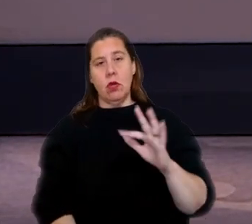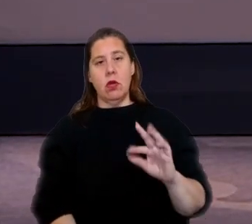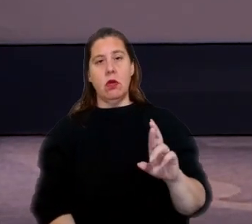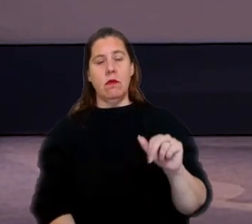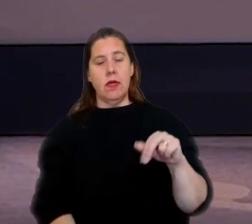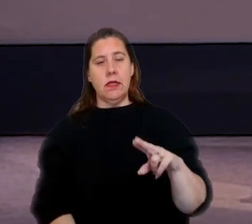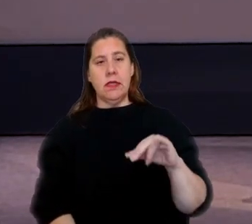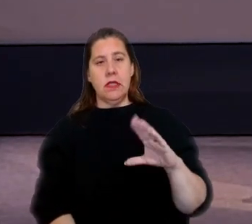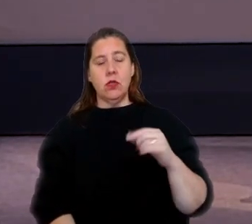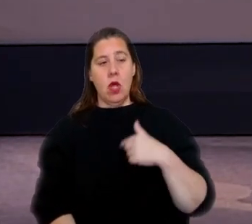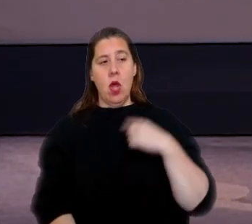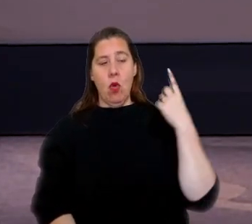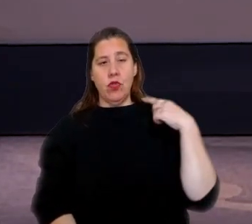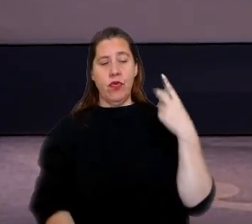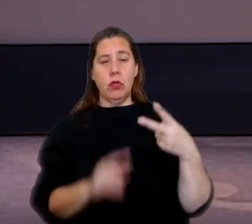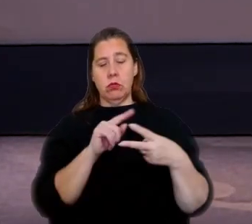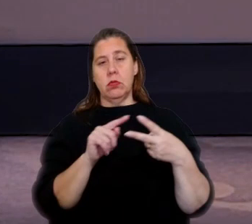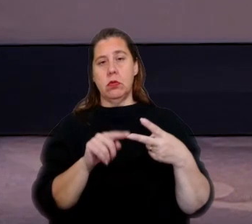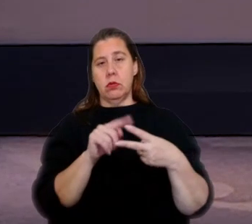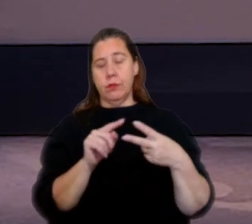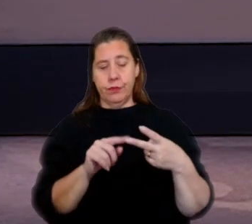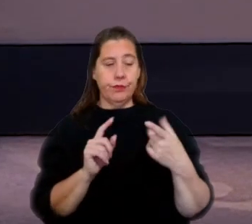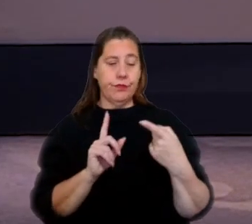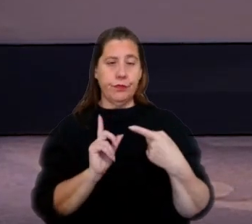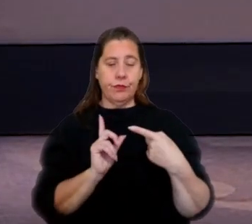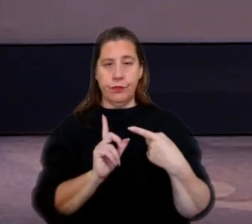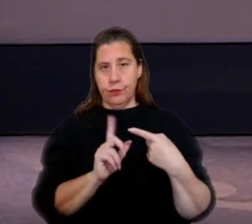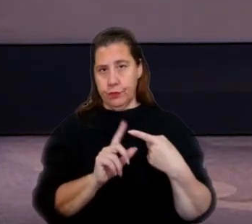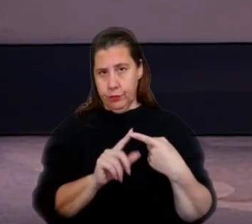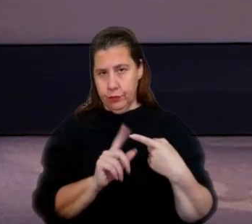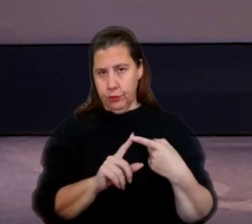Bem, meu nome é Francisco, sou advogado. Duas questões.